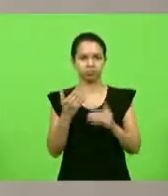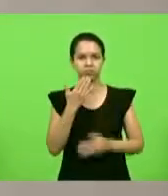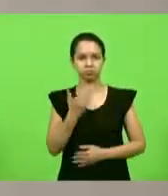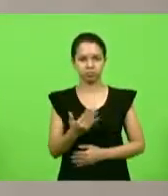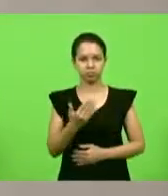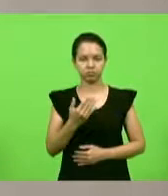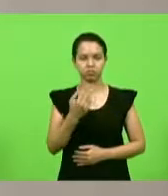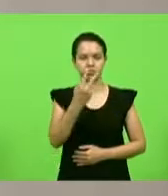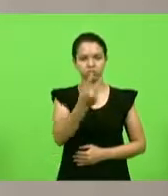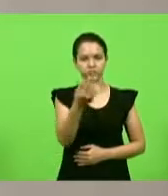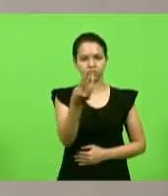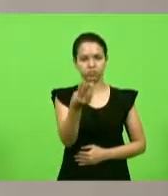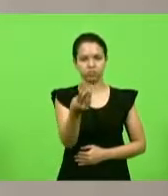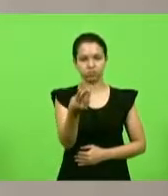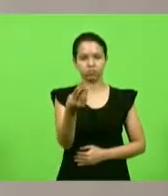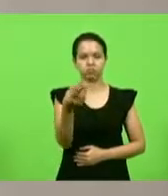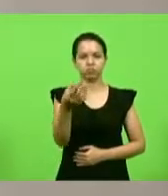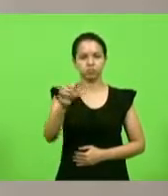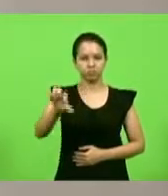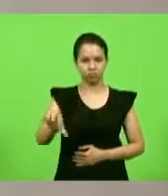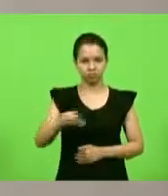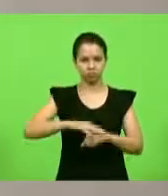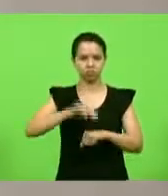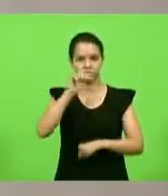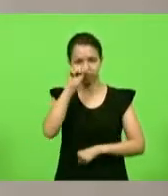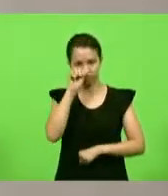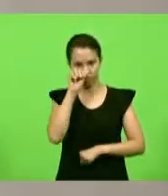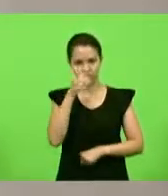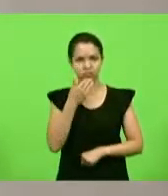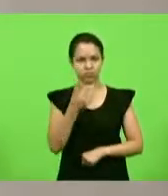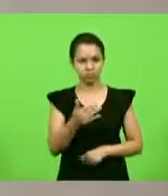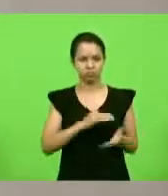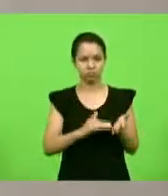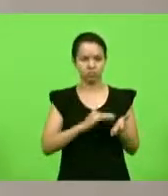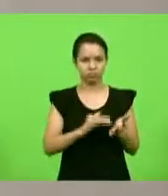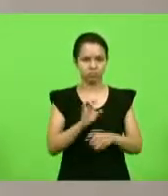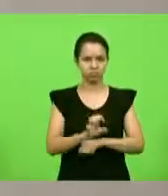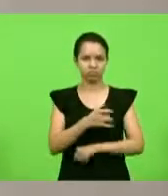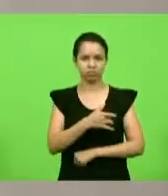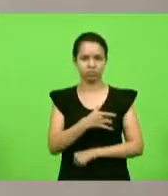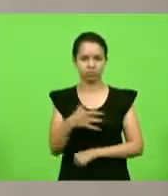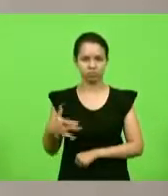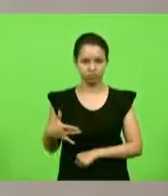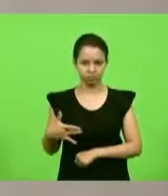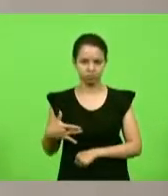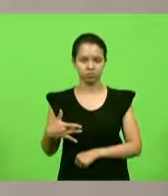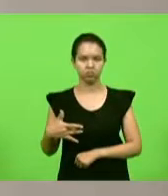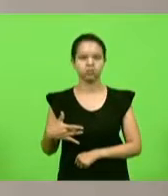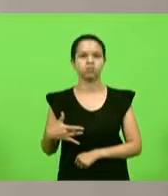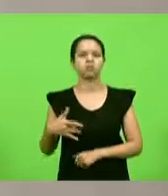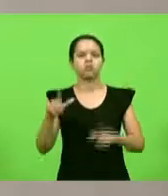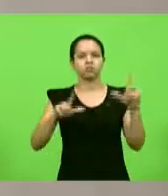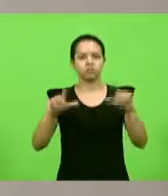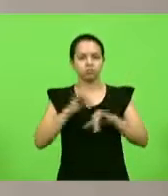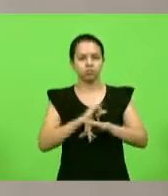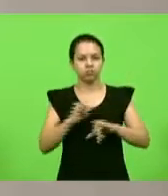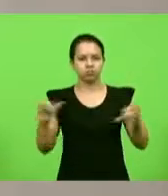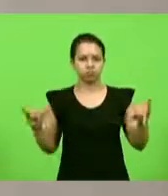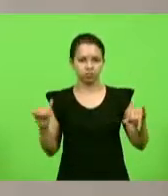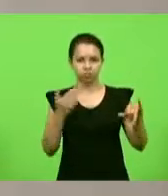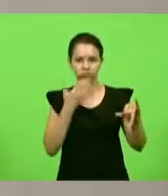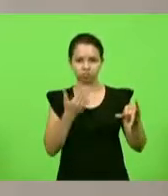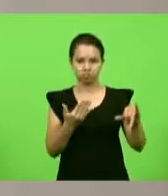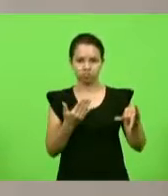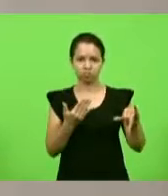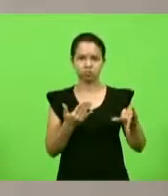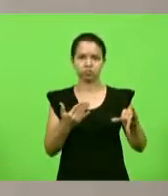informação 239, autor, deputado João Amin, solicitando ao secretário de Estado da Saúde informações acerca do ocorrido noticiado pela imprensa catarinense de que o